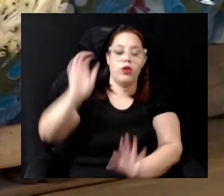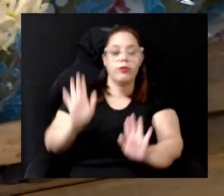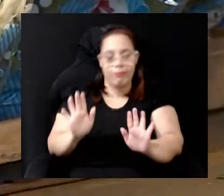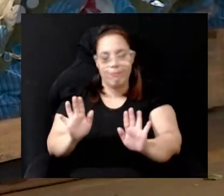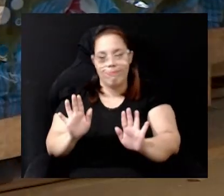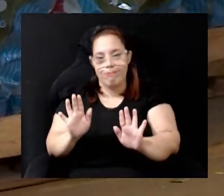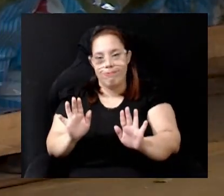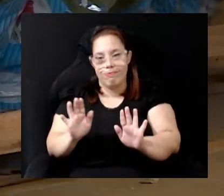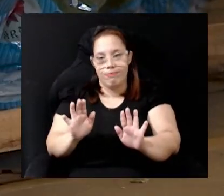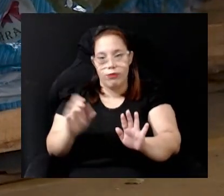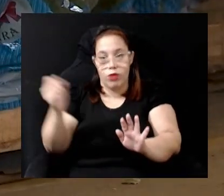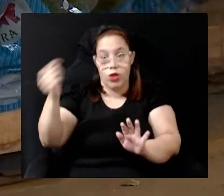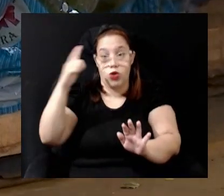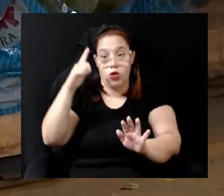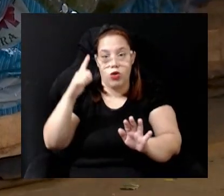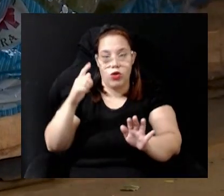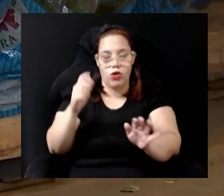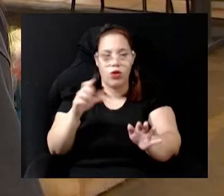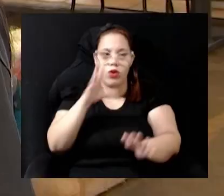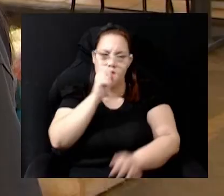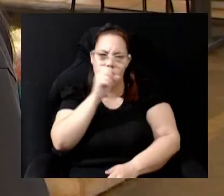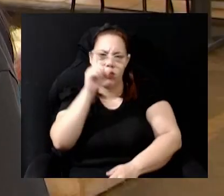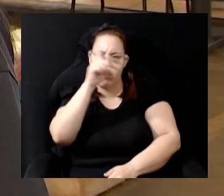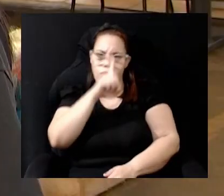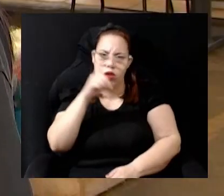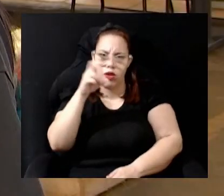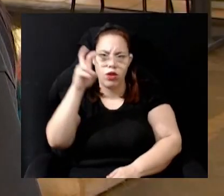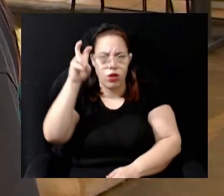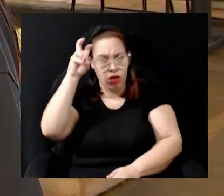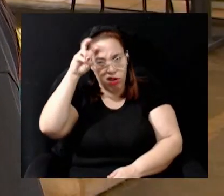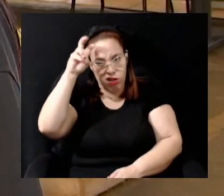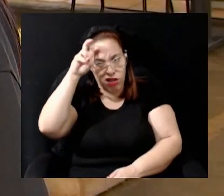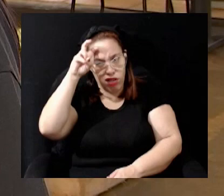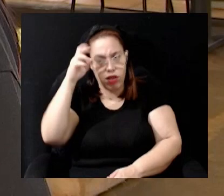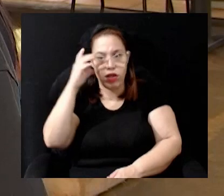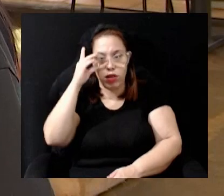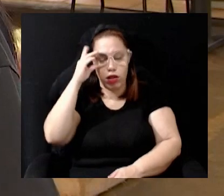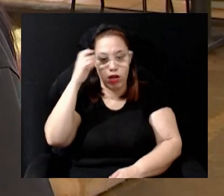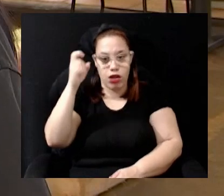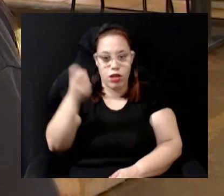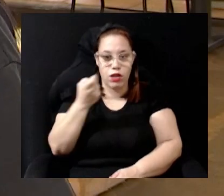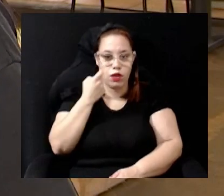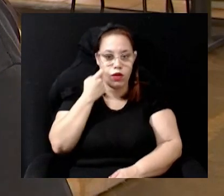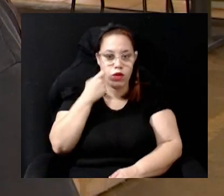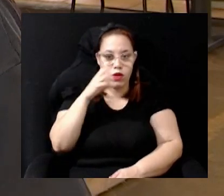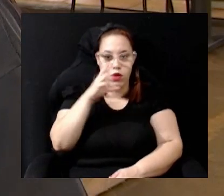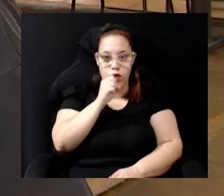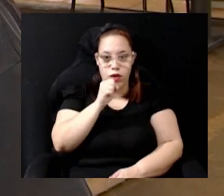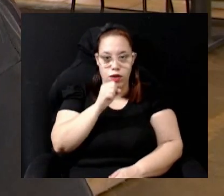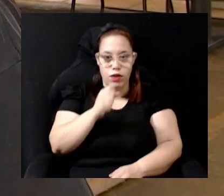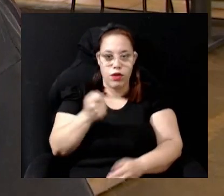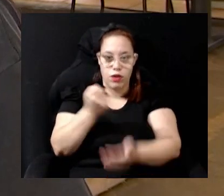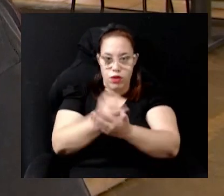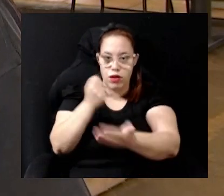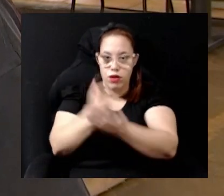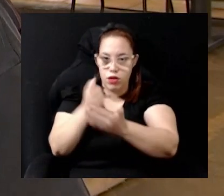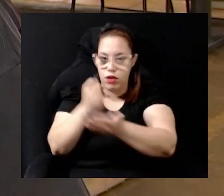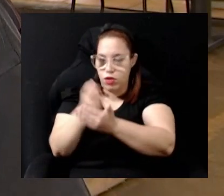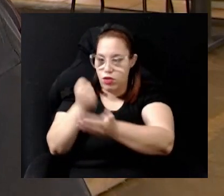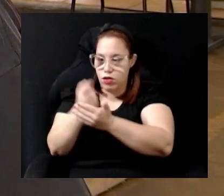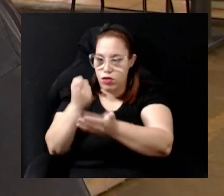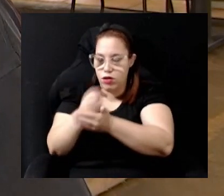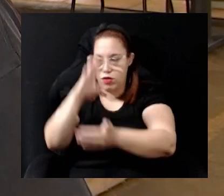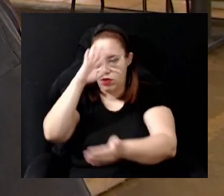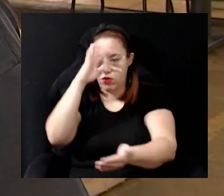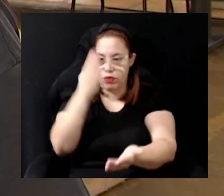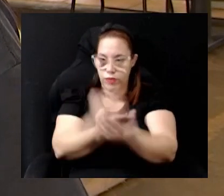para sol pleno. No final de semana, de quinta-feiras, quinta, sexta e sábado, é o nosso maior número de vendas, então a gente acredita que